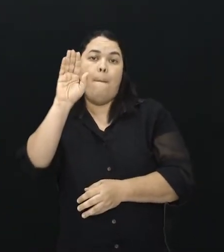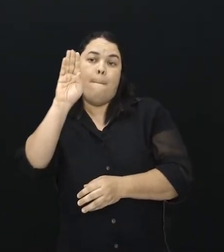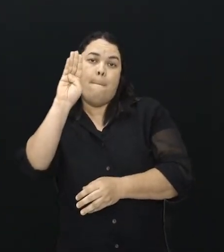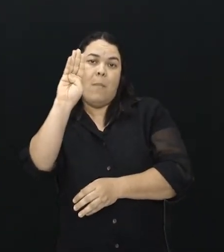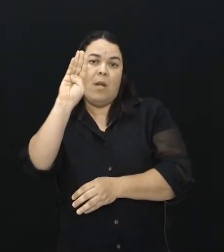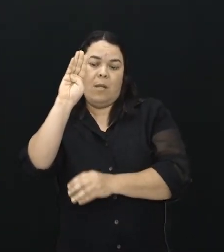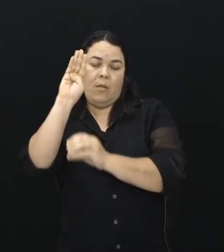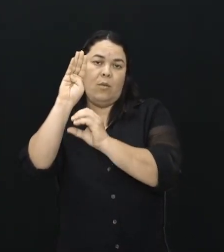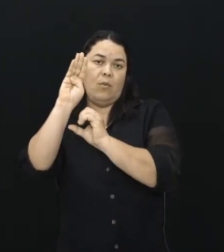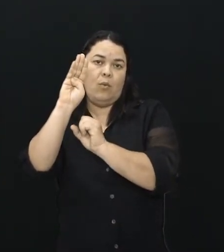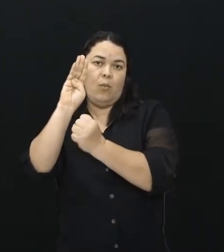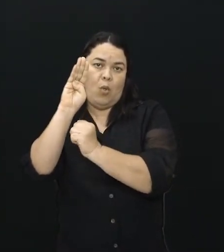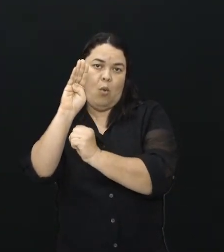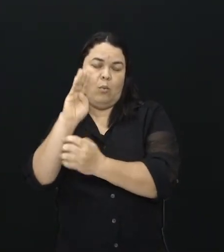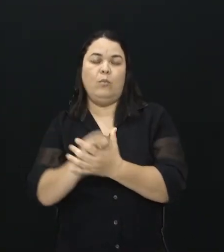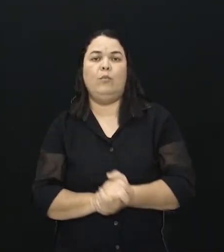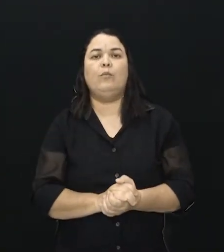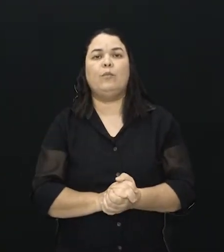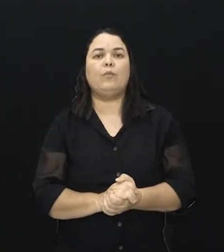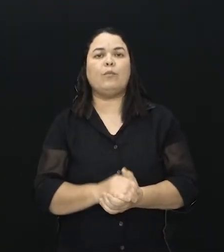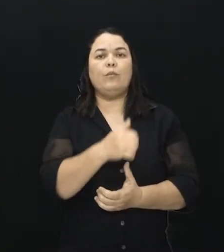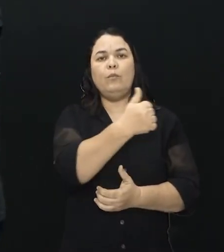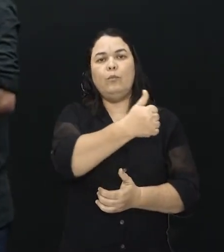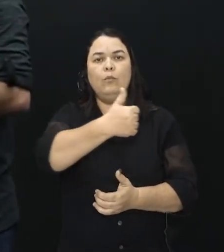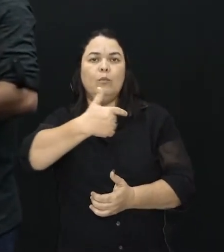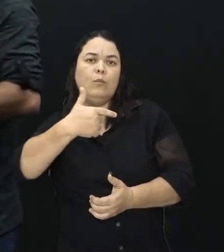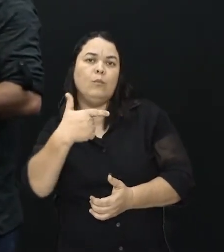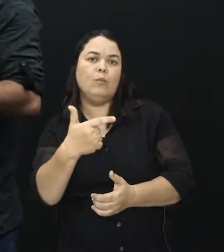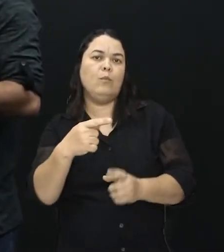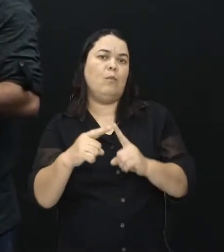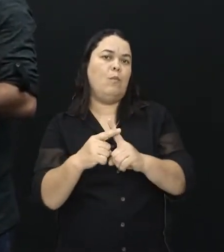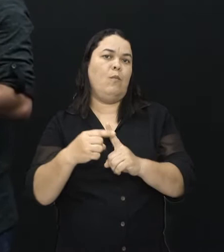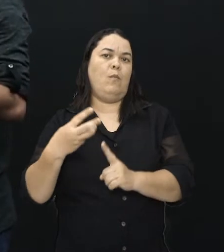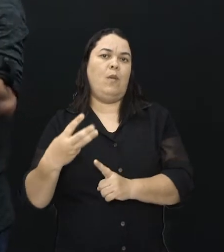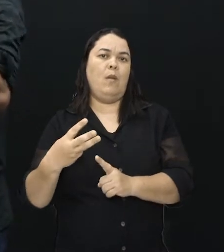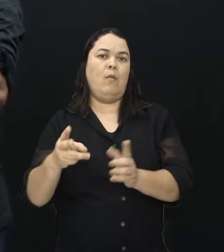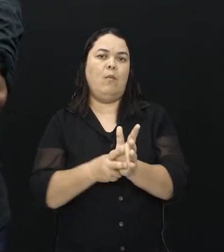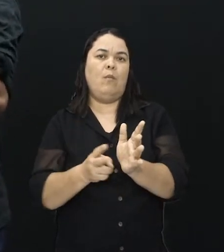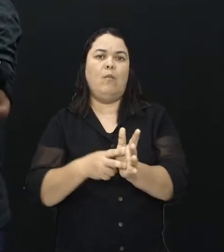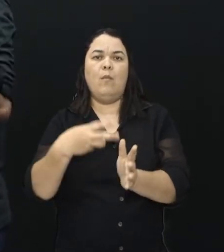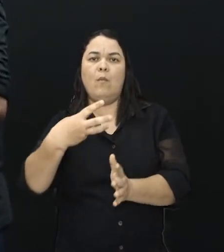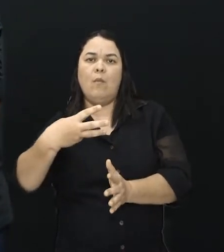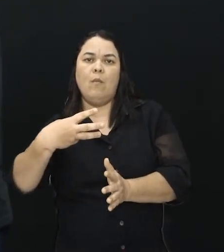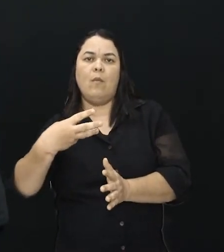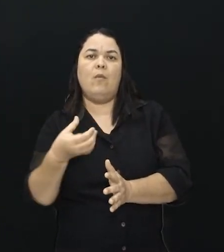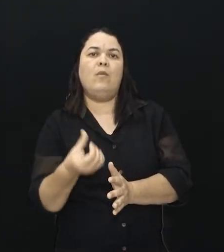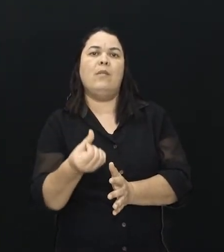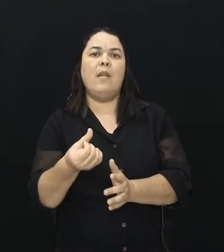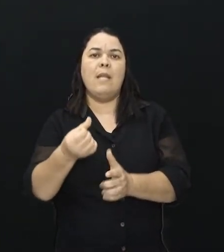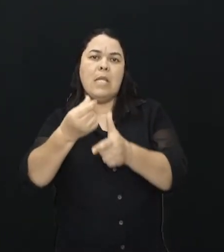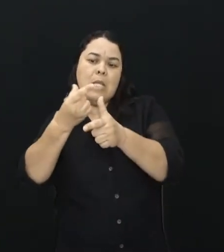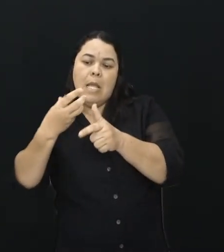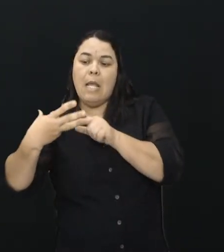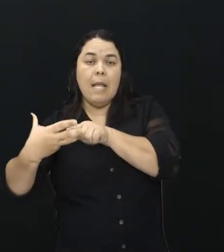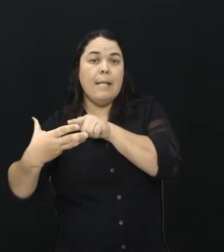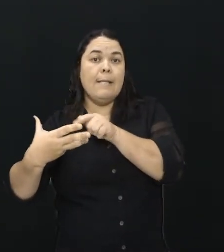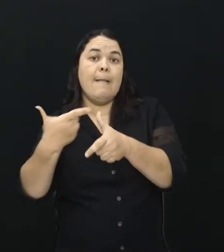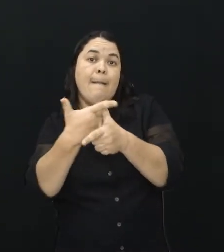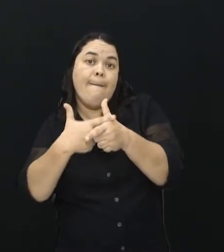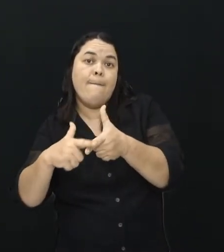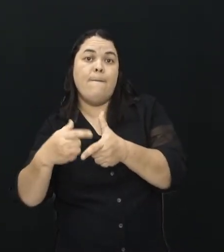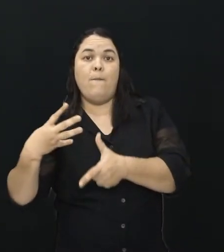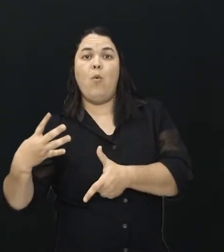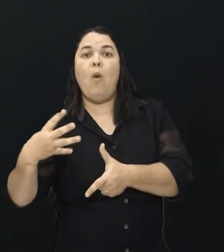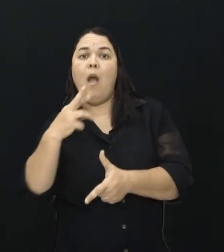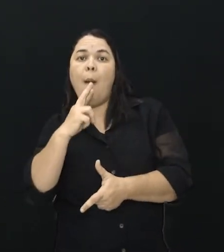Assim como eu tenho aqui 12 vezes 3 é igual a 36. 36 dividido por 4 é